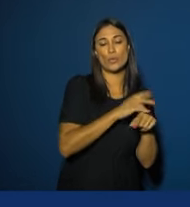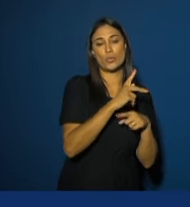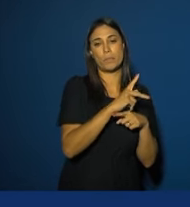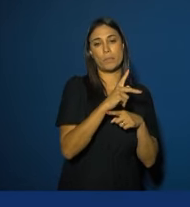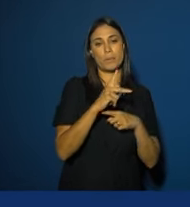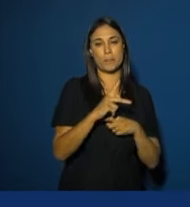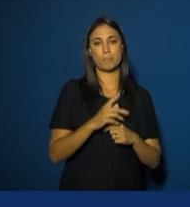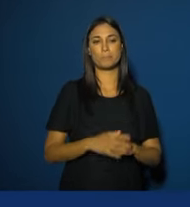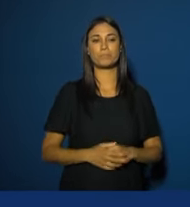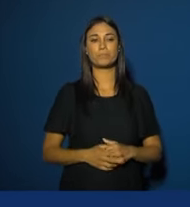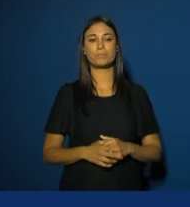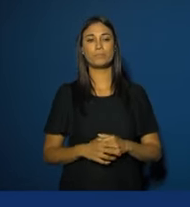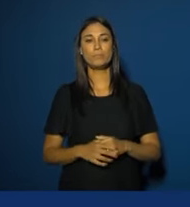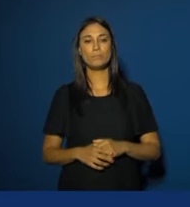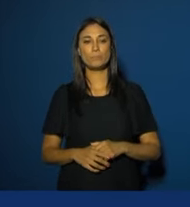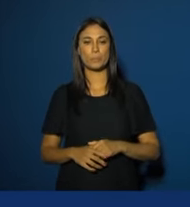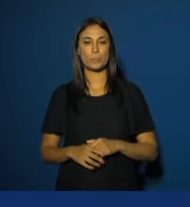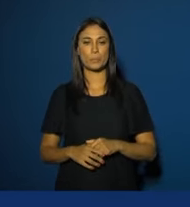PPP.